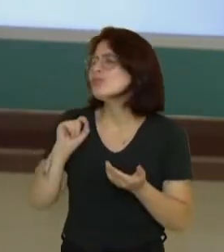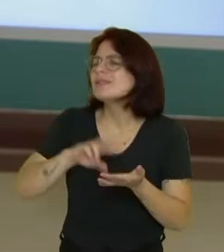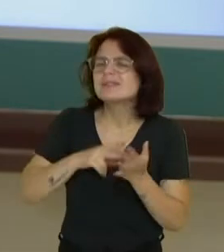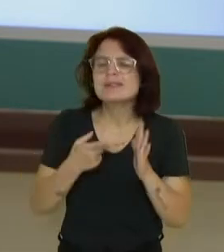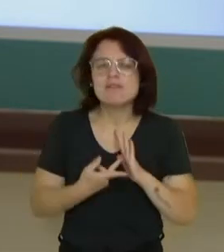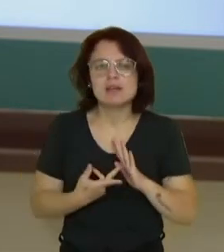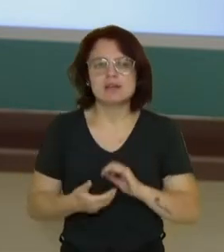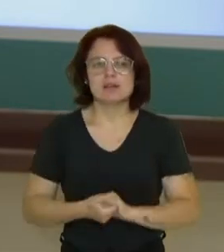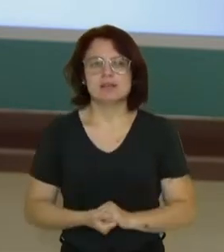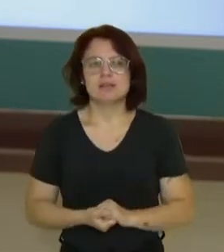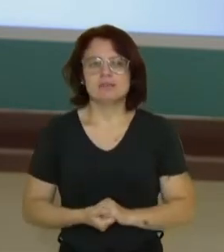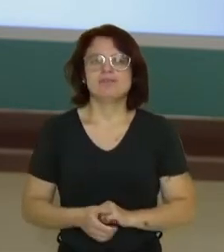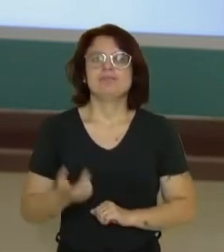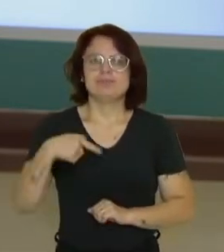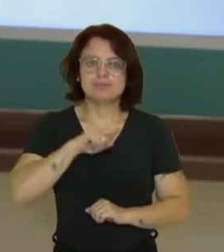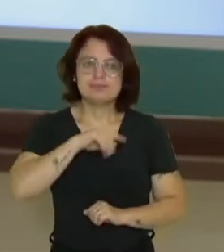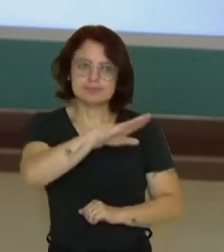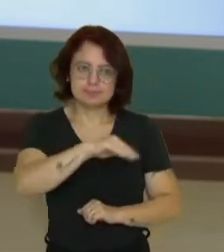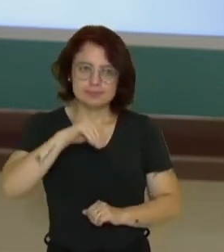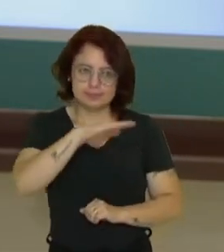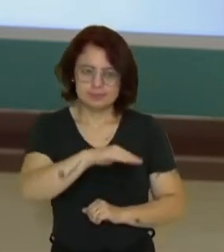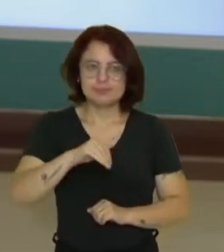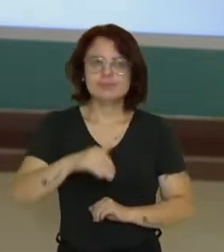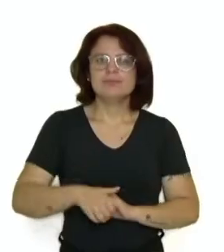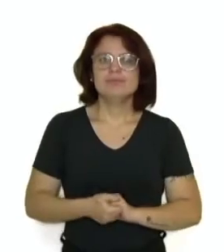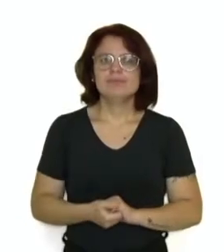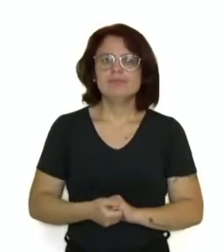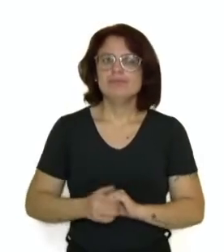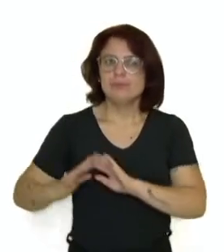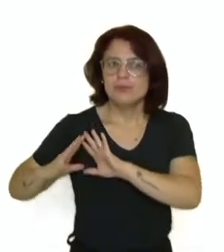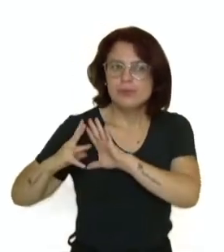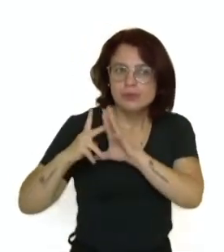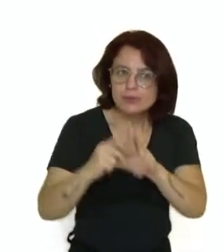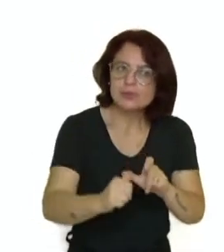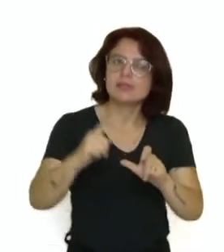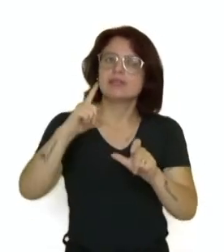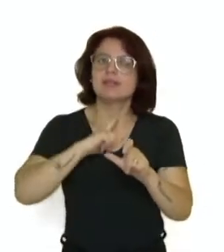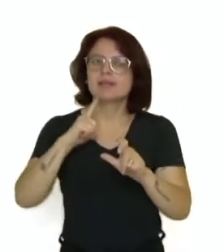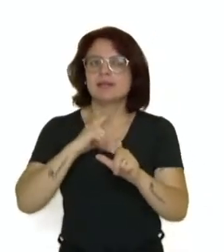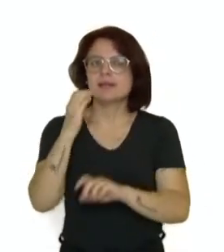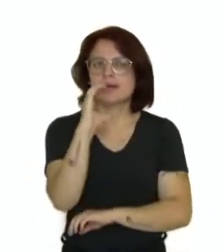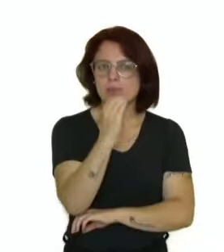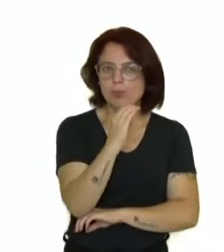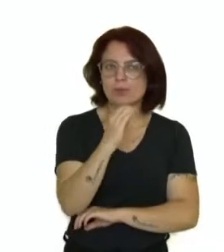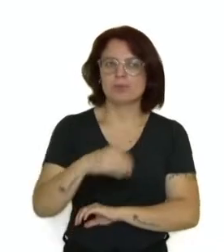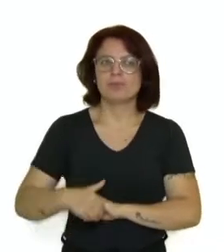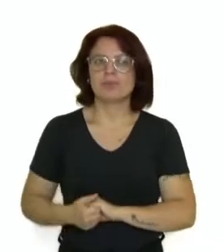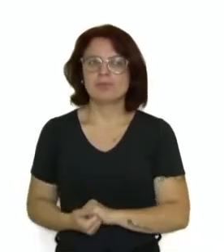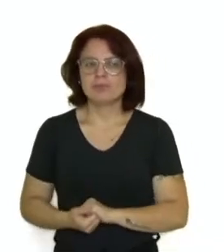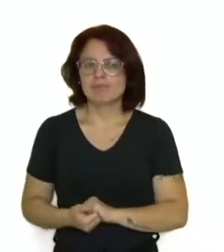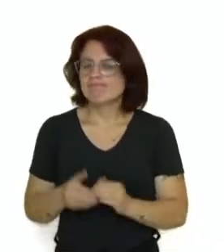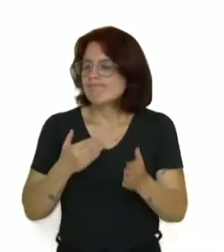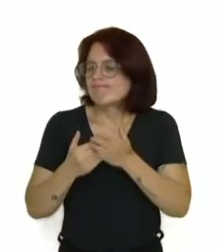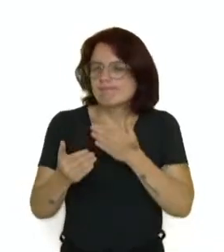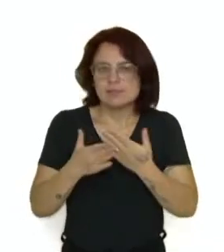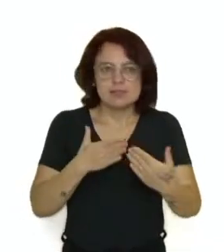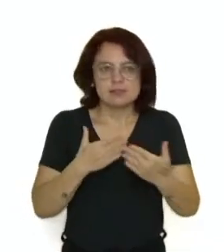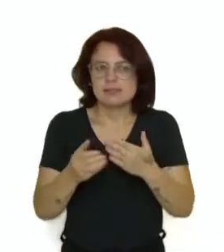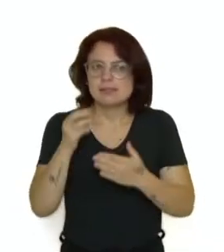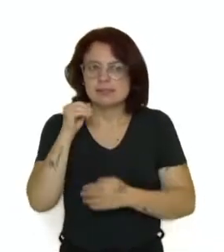orgânico? Chamados de compostos orgânicos, todos os compostos que são formados por carbono, não importando